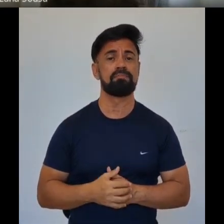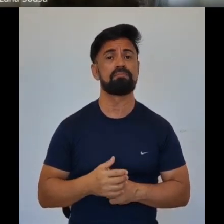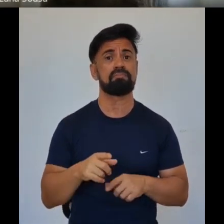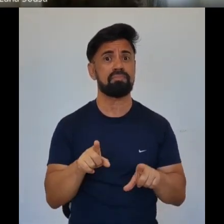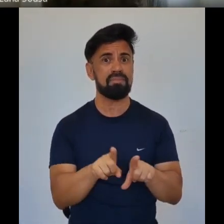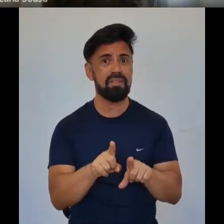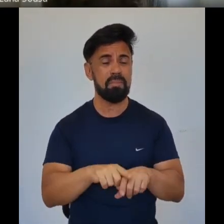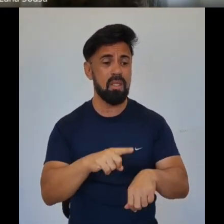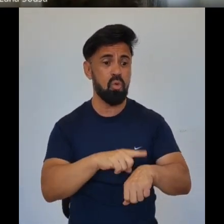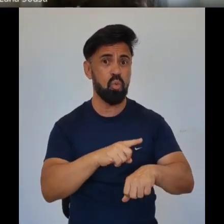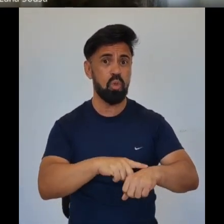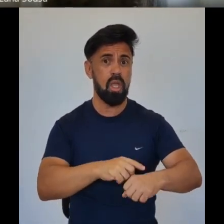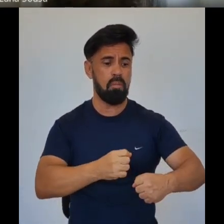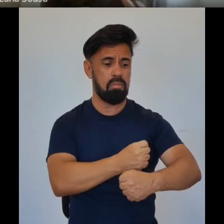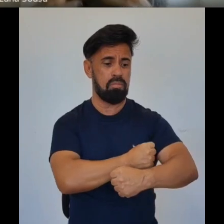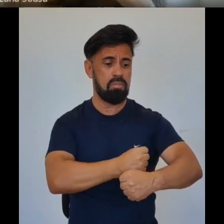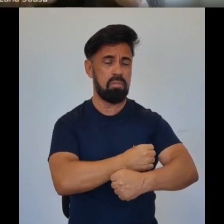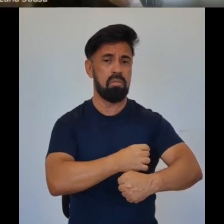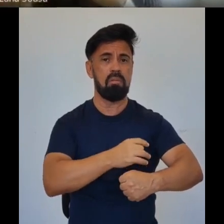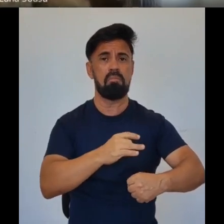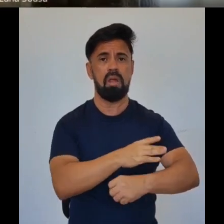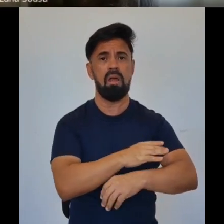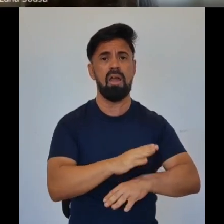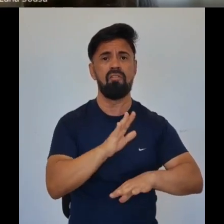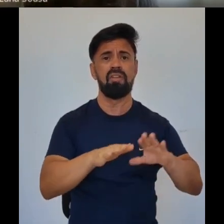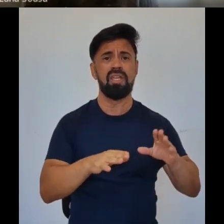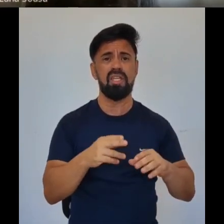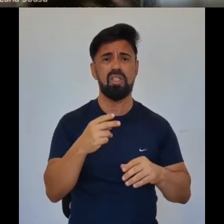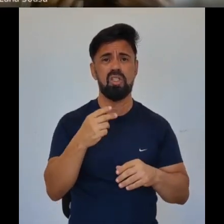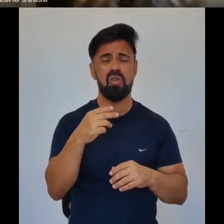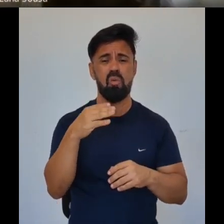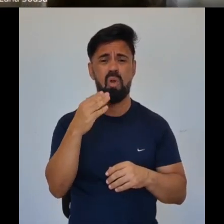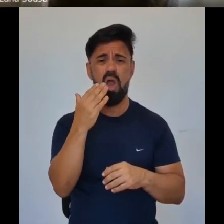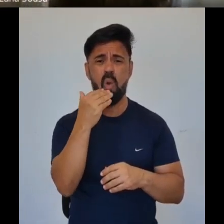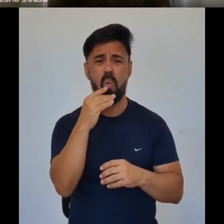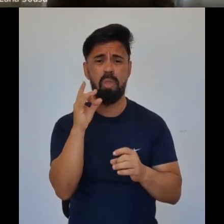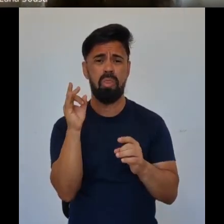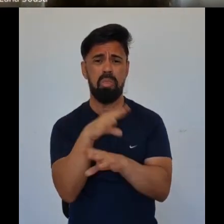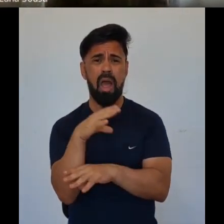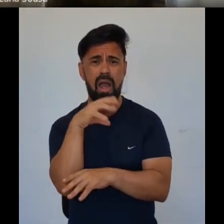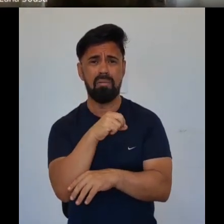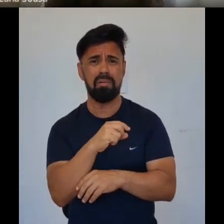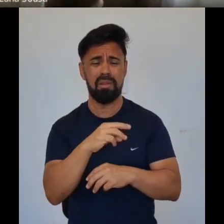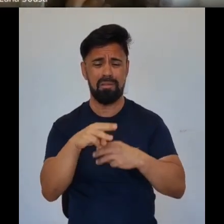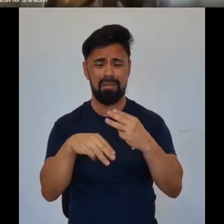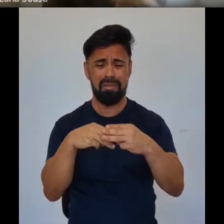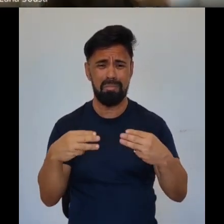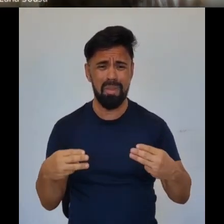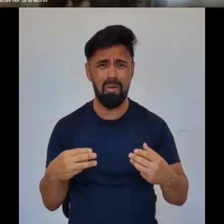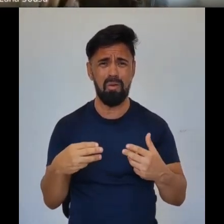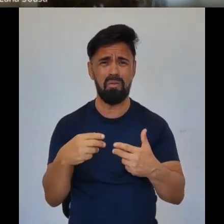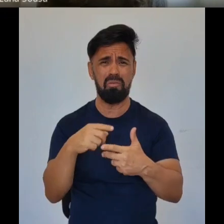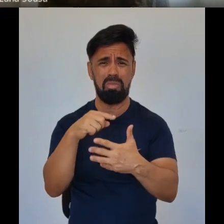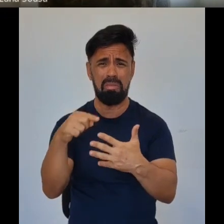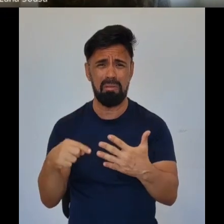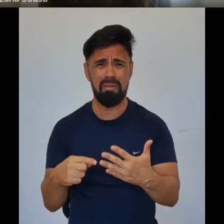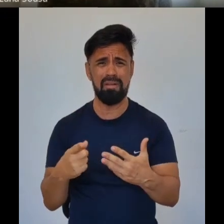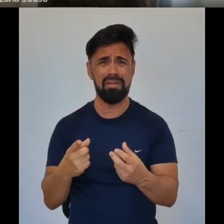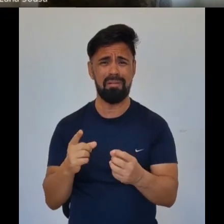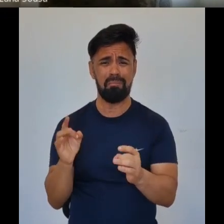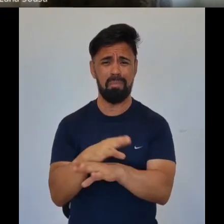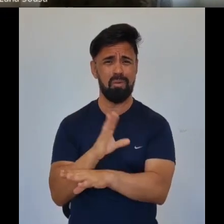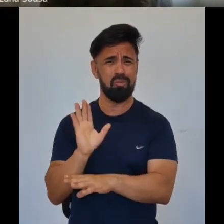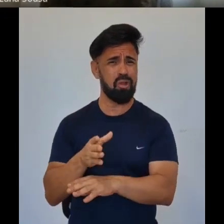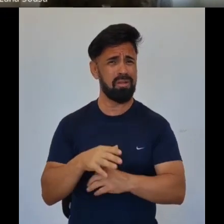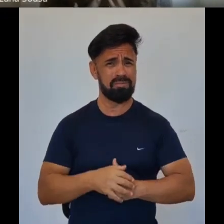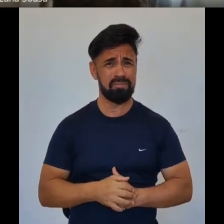carnes, onde muitas vezes tem um preço mais inacessível do que alimentos ultraprocessados, e ainda ter o tempo de prepará-los,